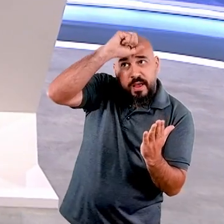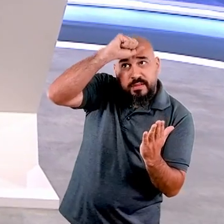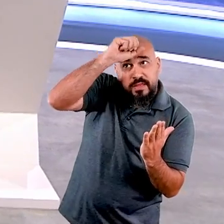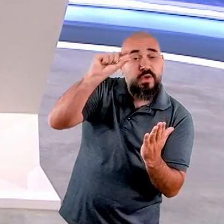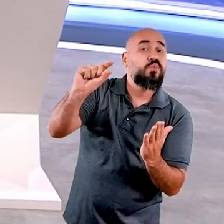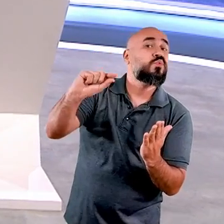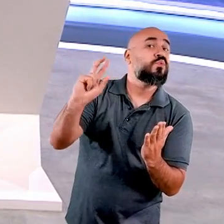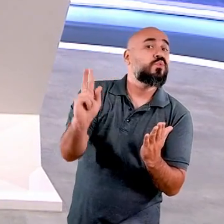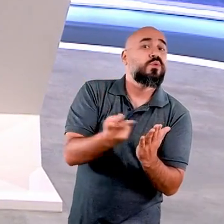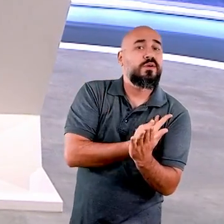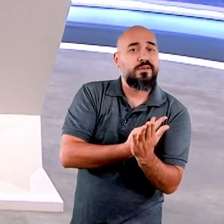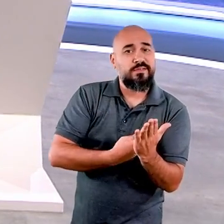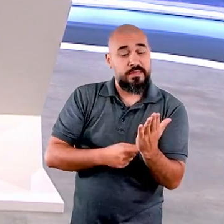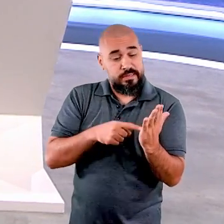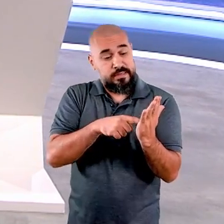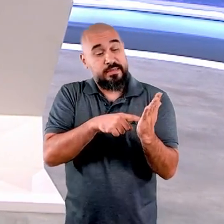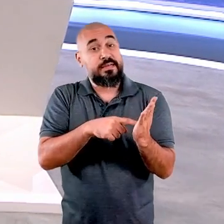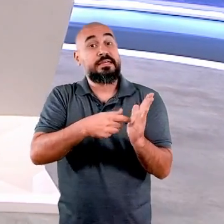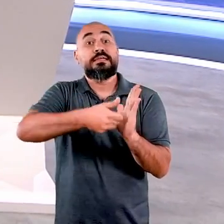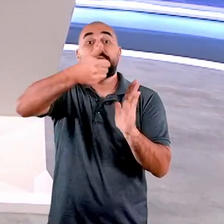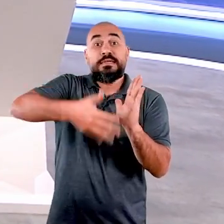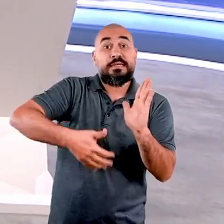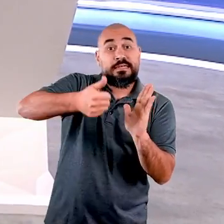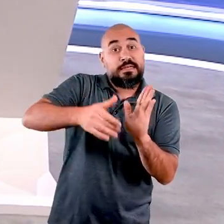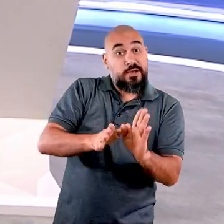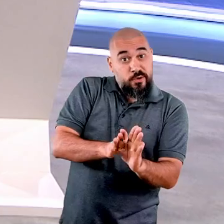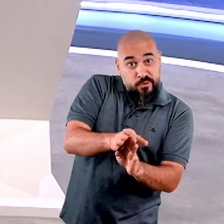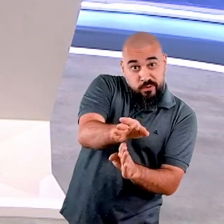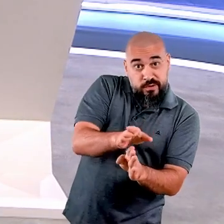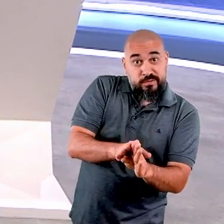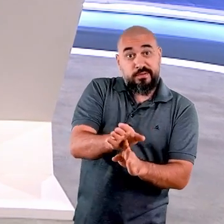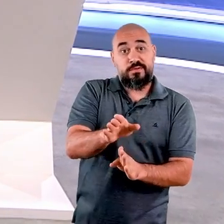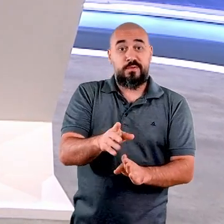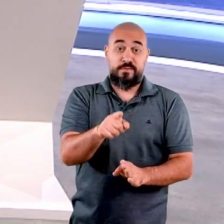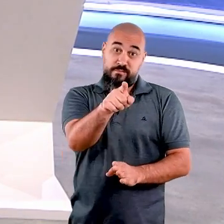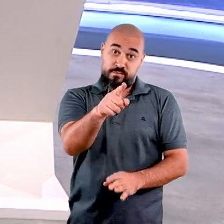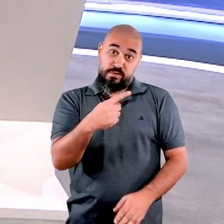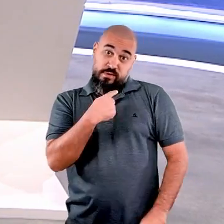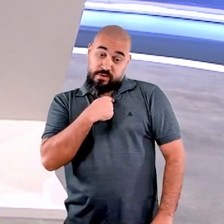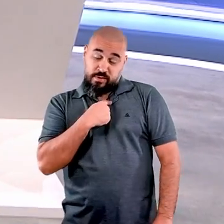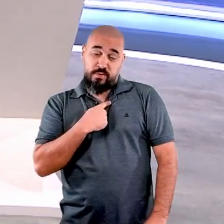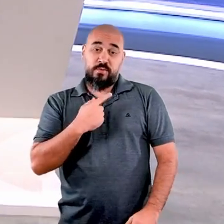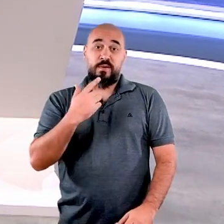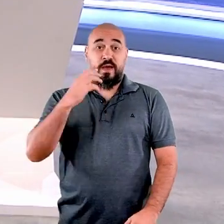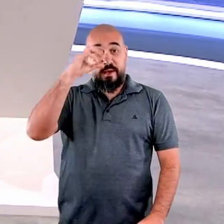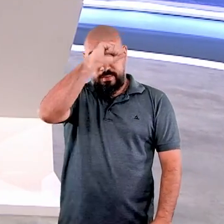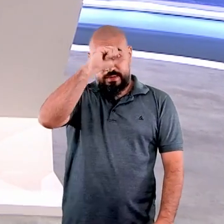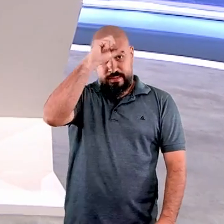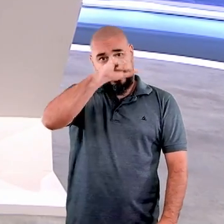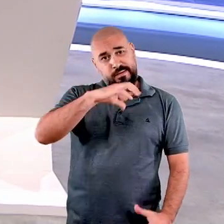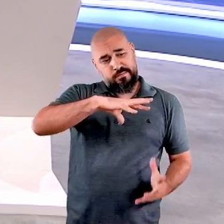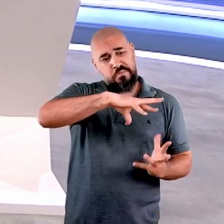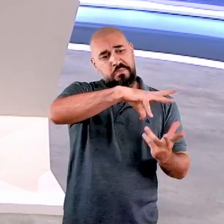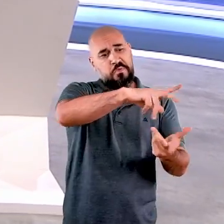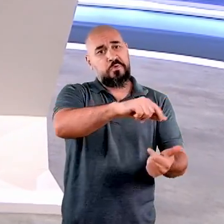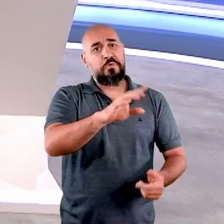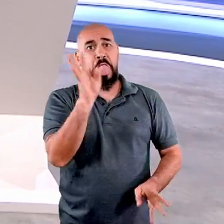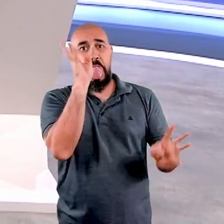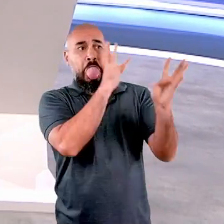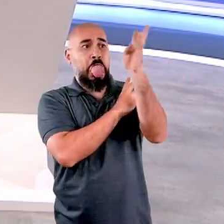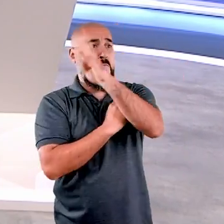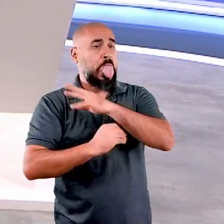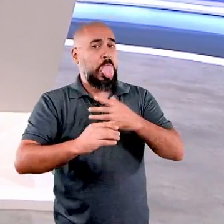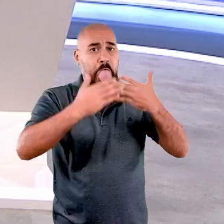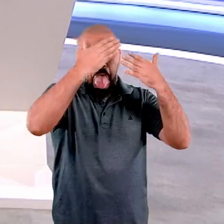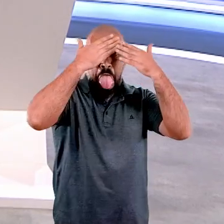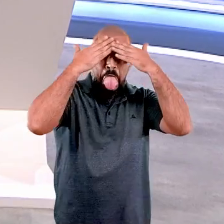Deus aquilo que Ele tem de orientações, para que eu e você não andemos neste mundo perdidos, mas saibamos